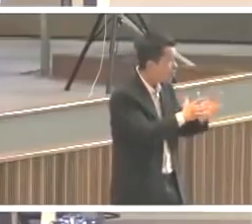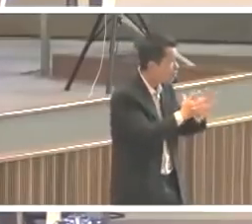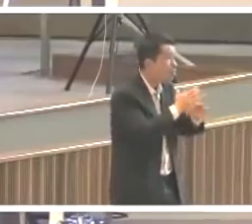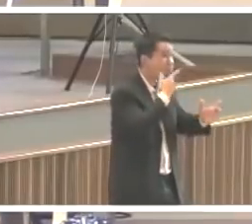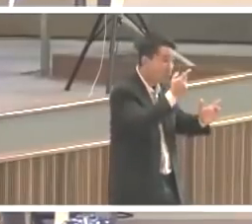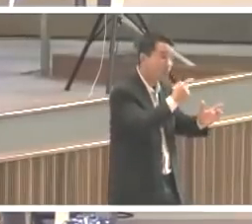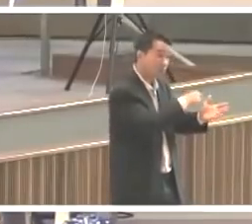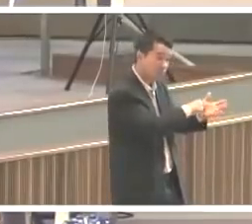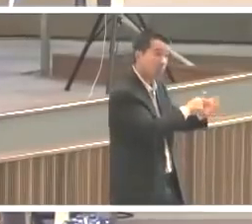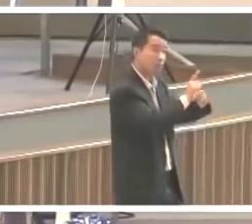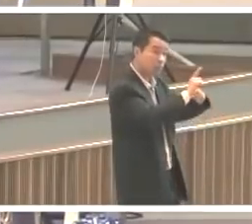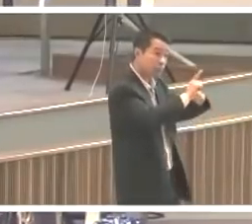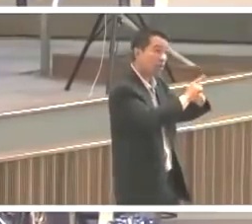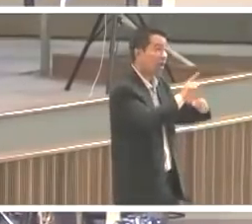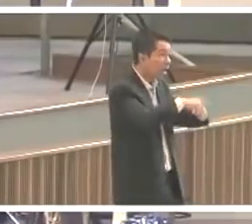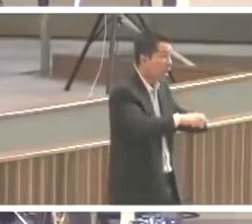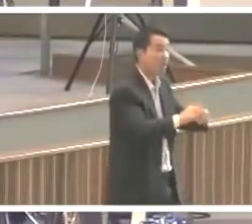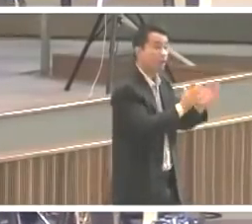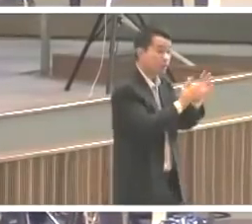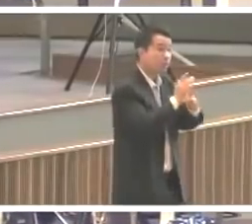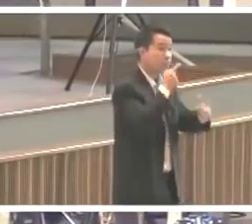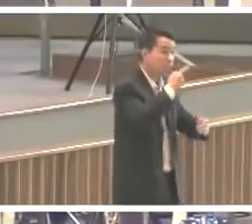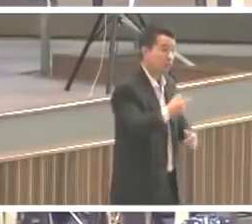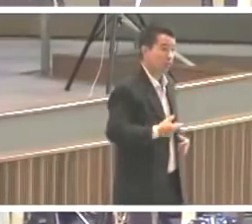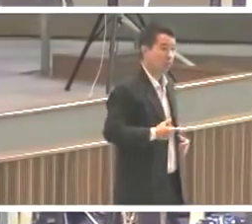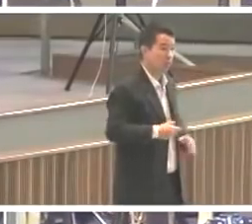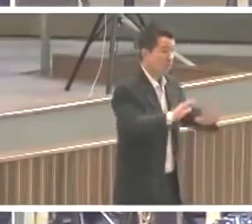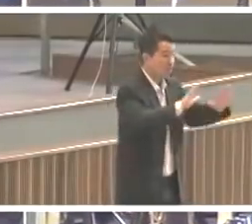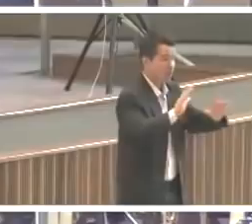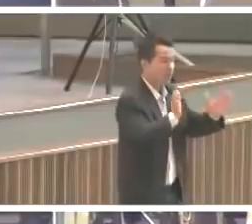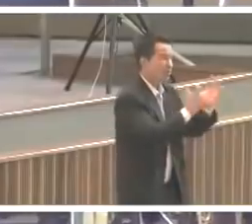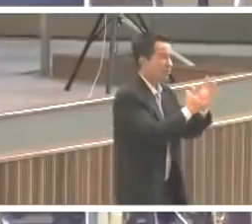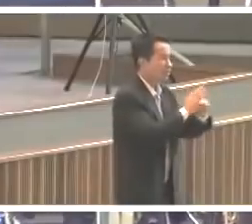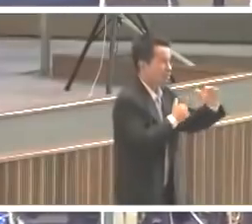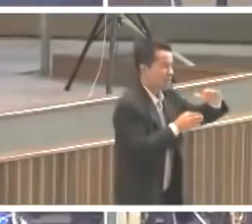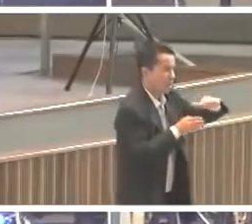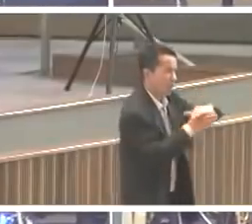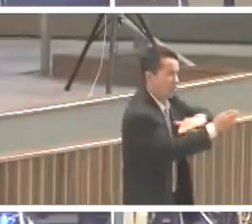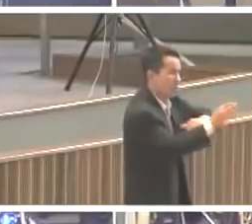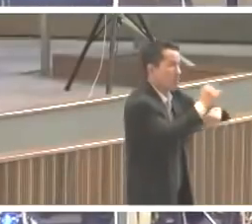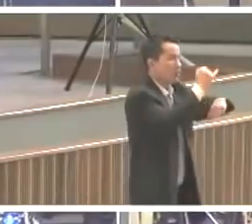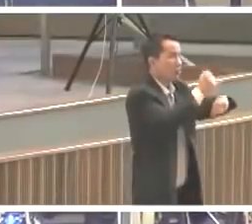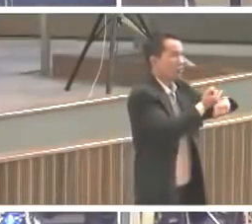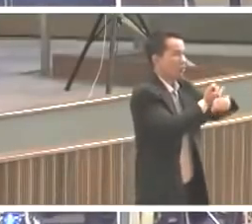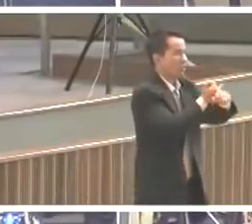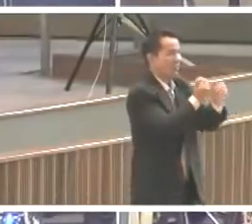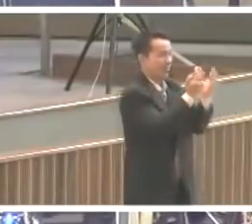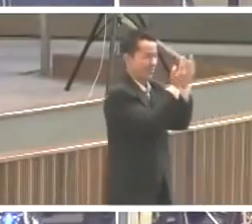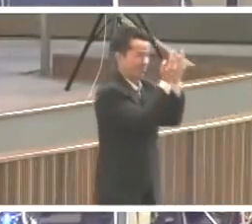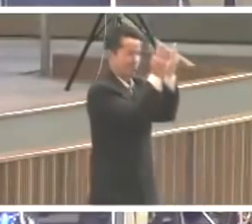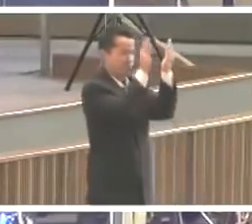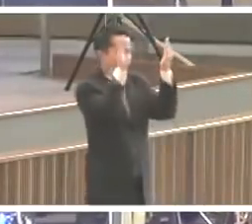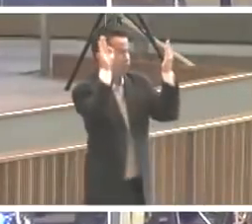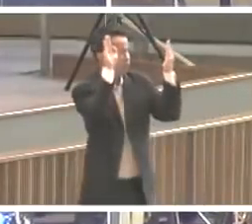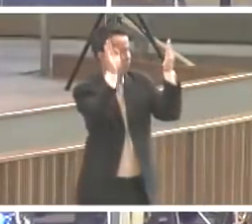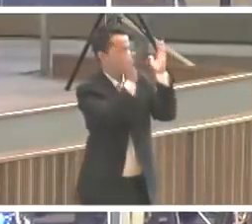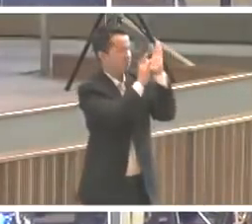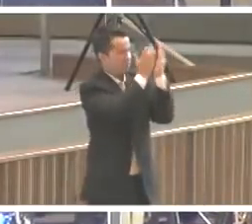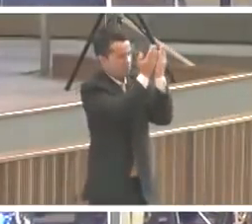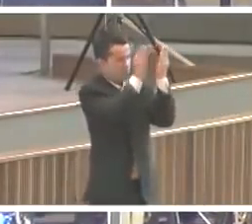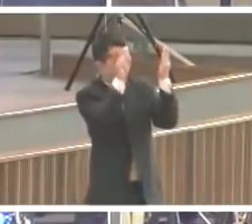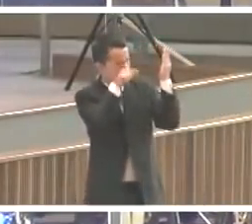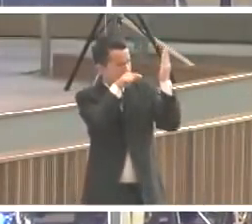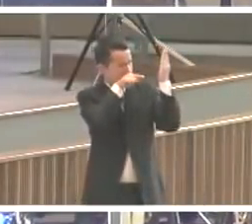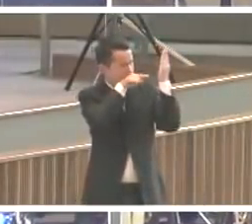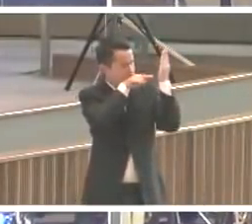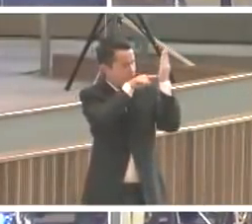Jesus falou quando ele estava entrando na cidade de Jerusalém pela última vez. Quando a gente vai para a Palestina, a